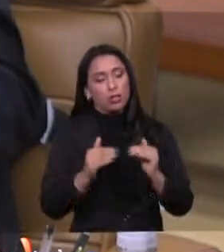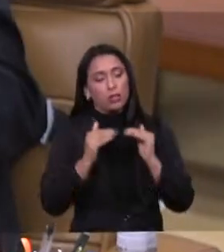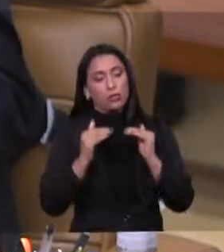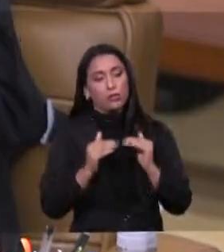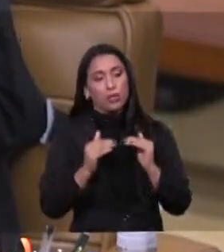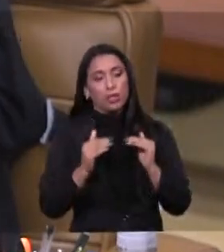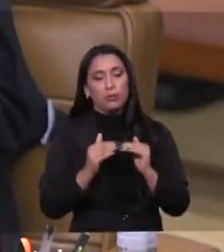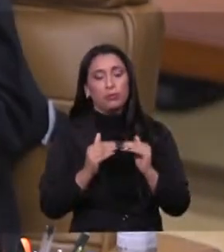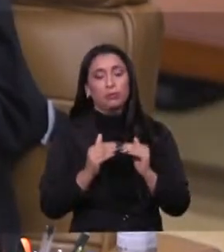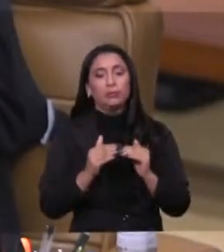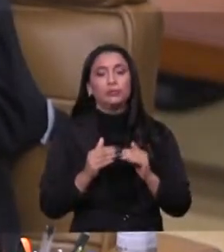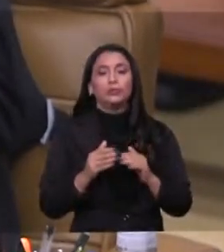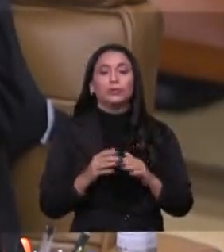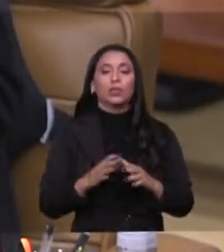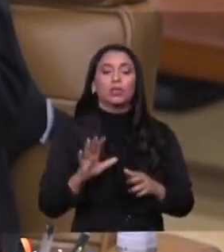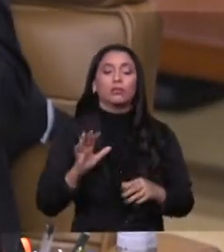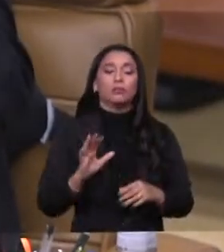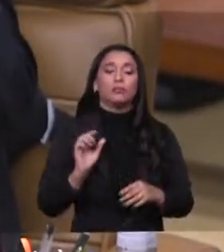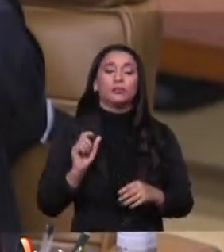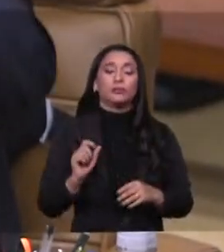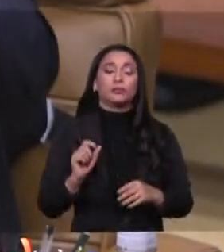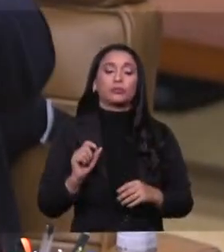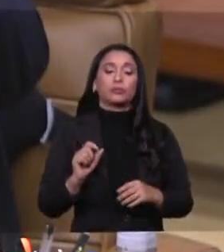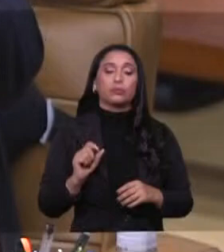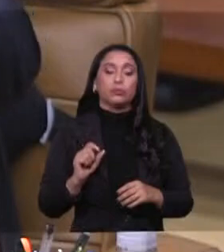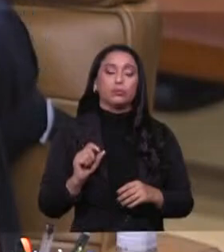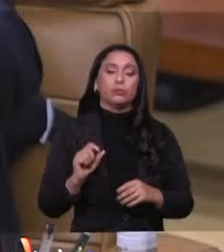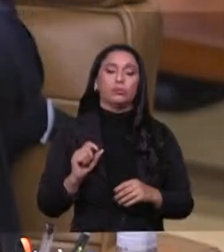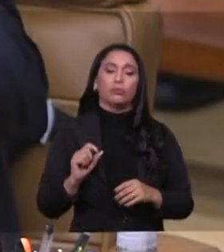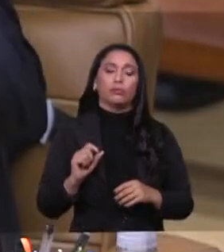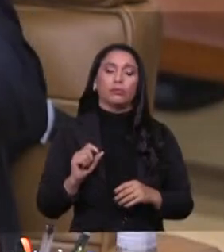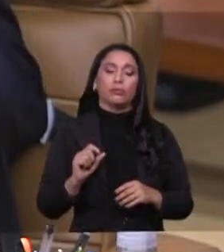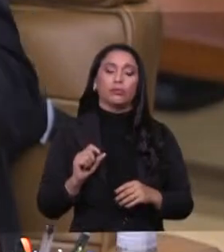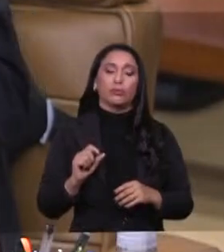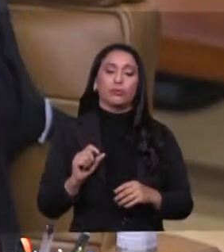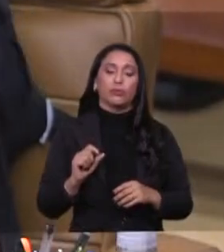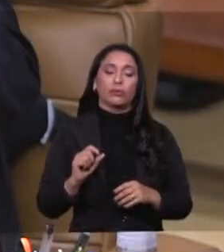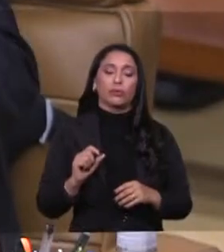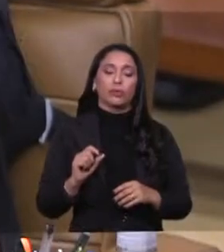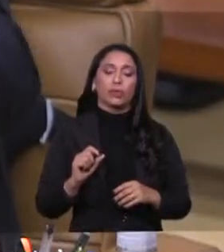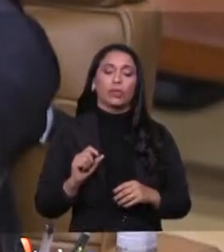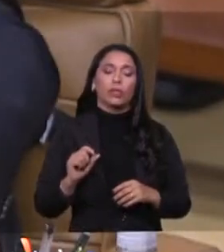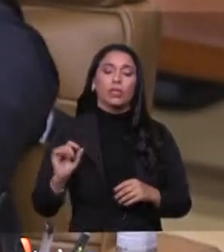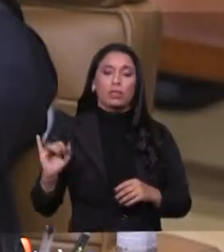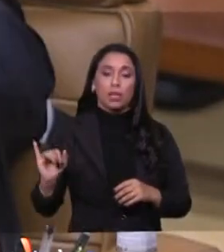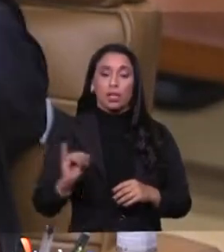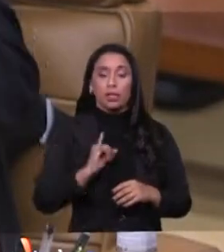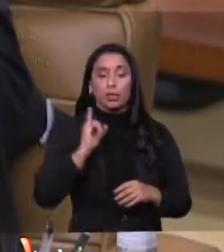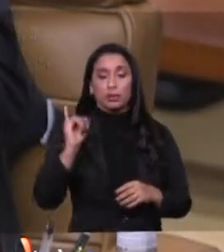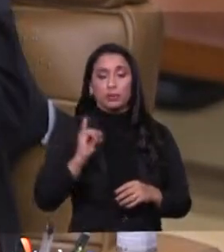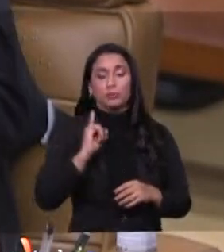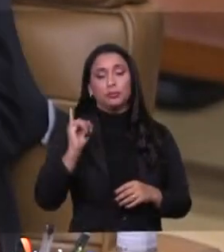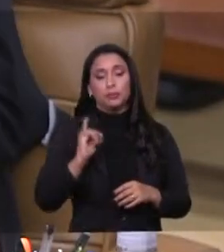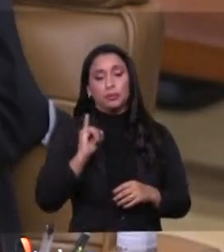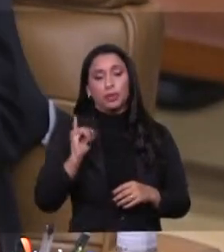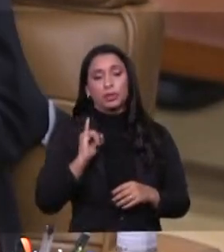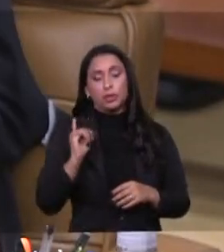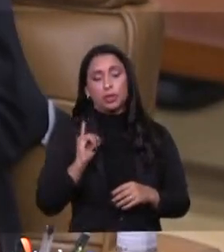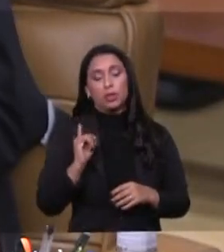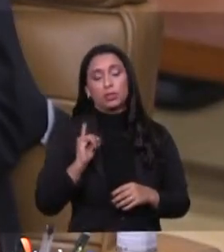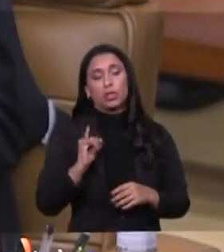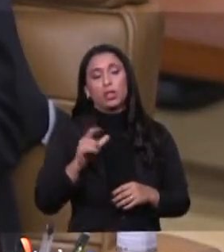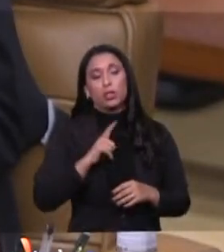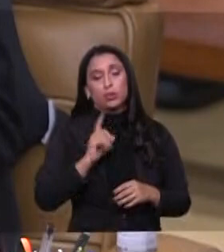ao menos em termos de definição, sobre a força vinculante das salvaguardas que lá